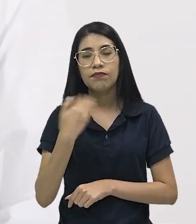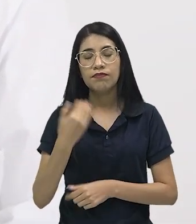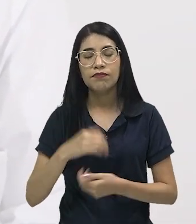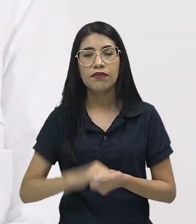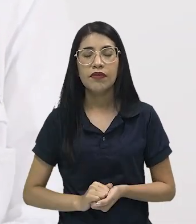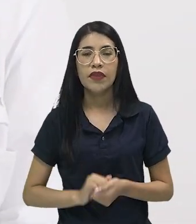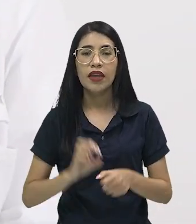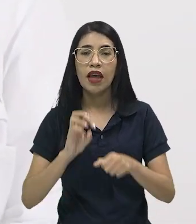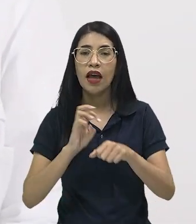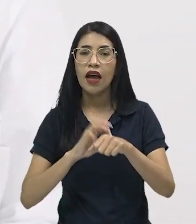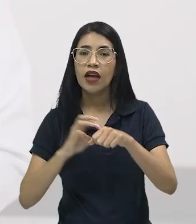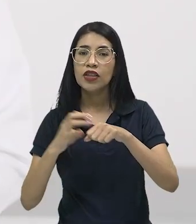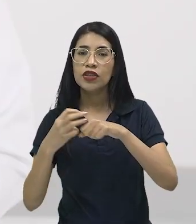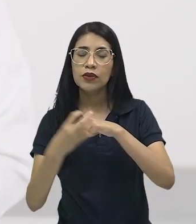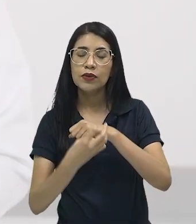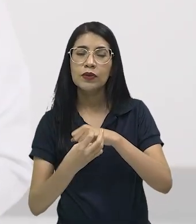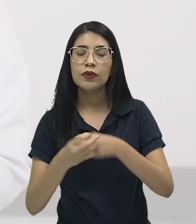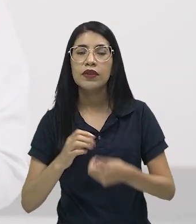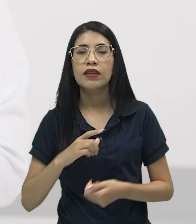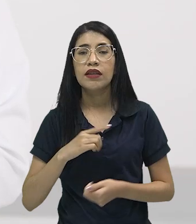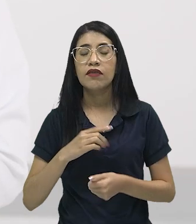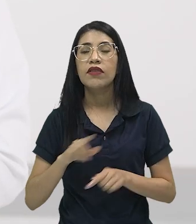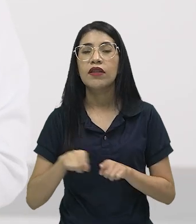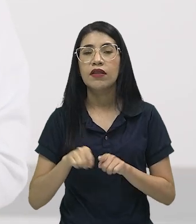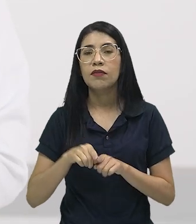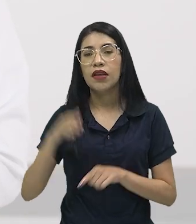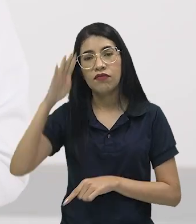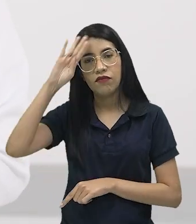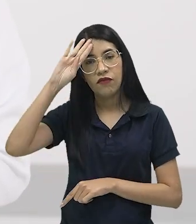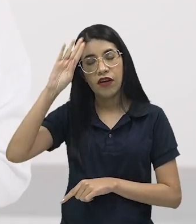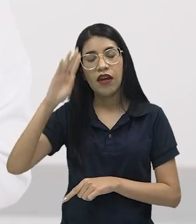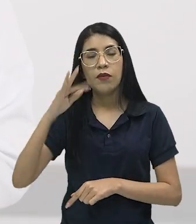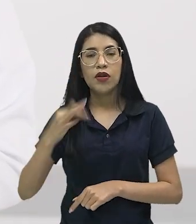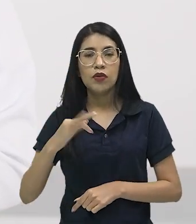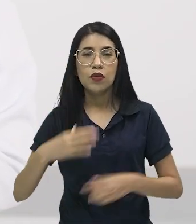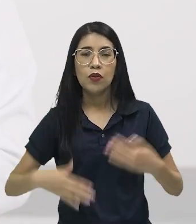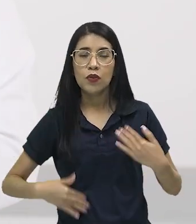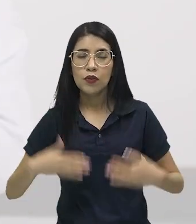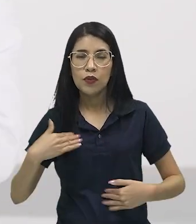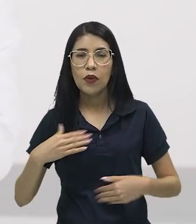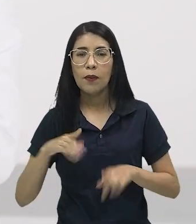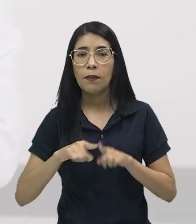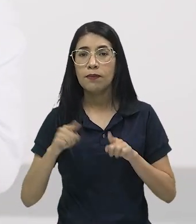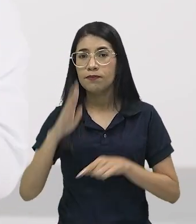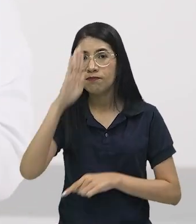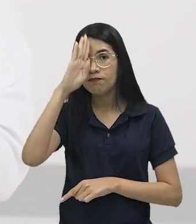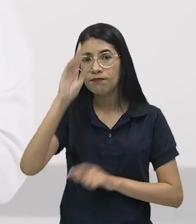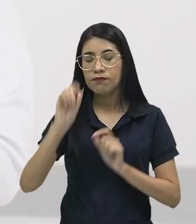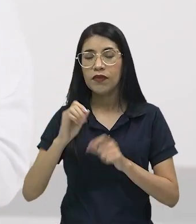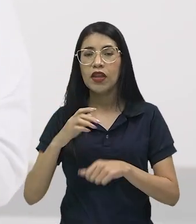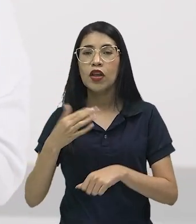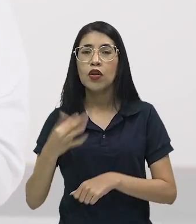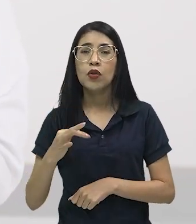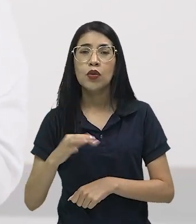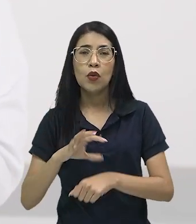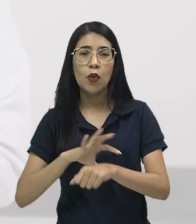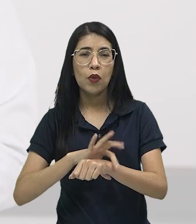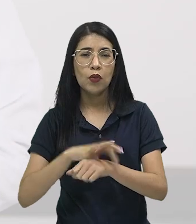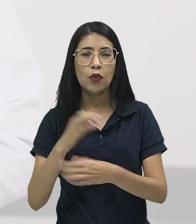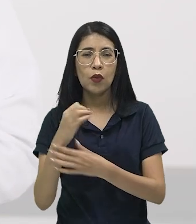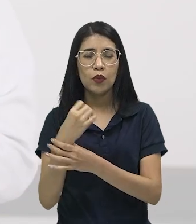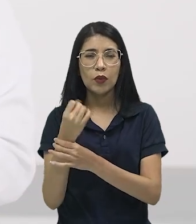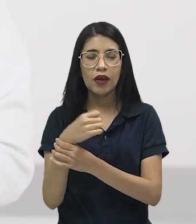chikungunya, ela pode cursar com febre, dores no corpo, mas principalmente dores nas